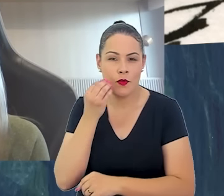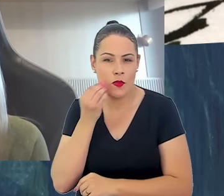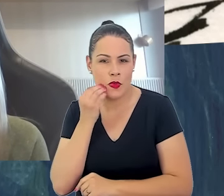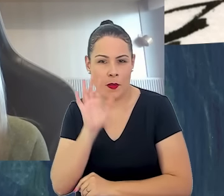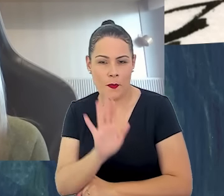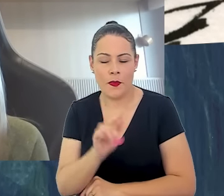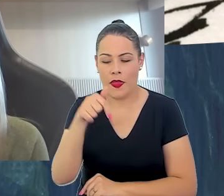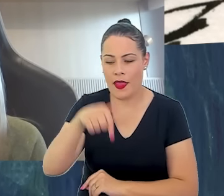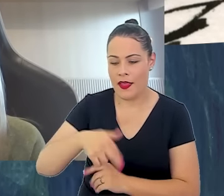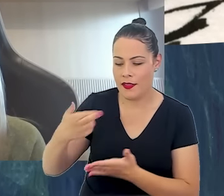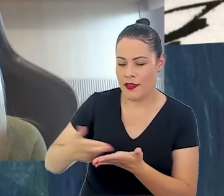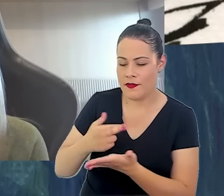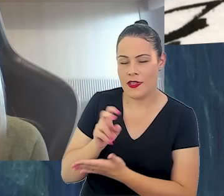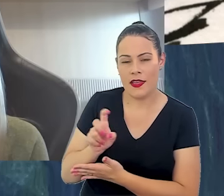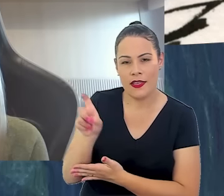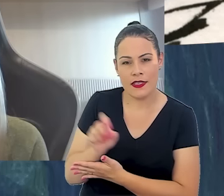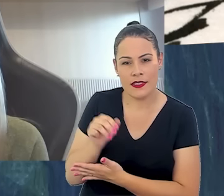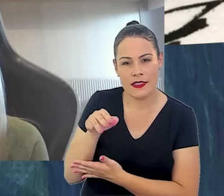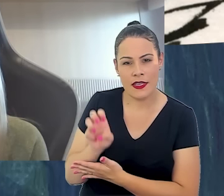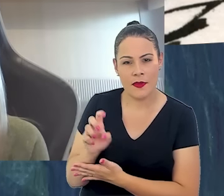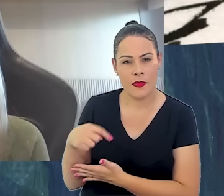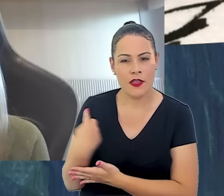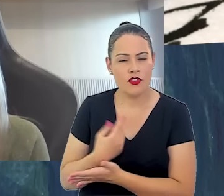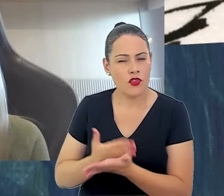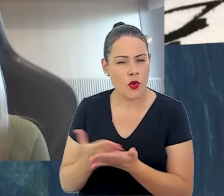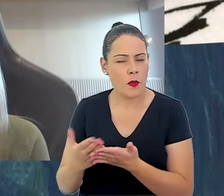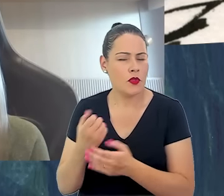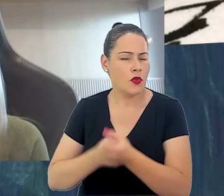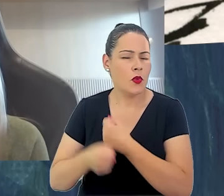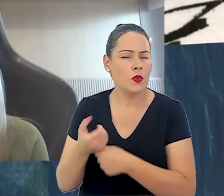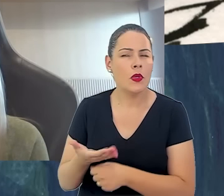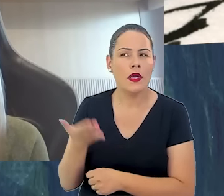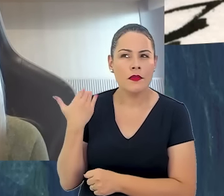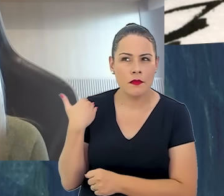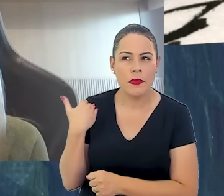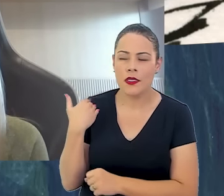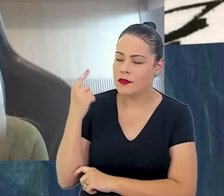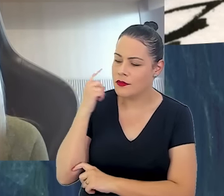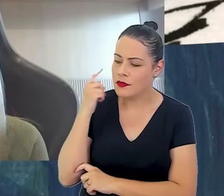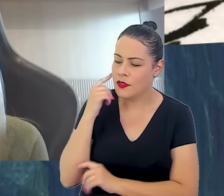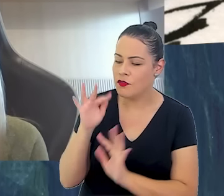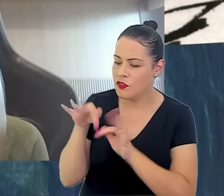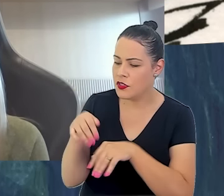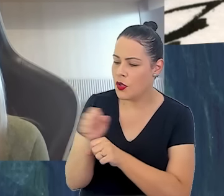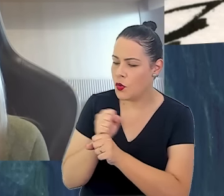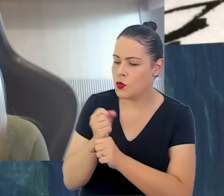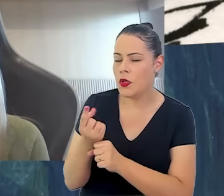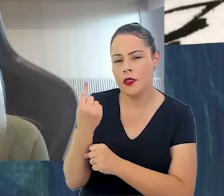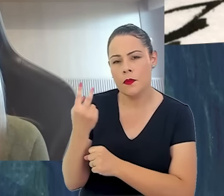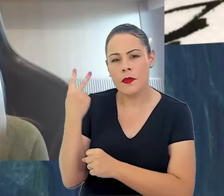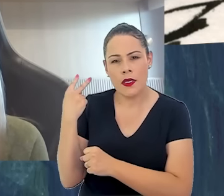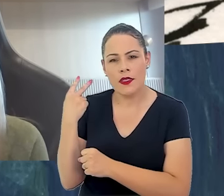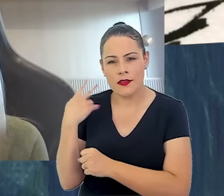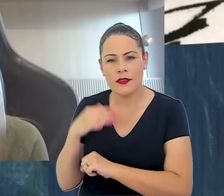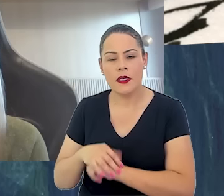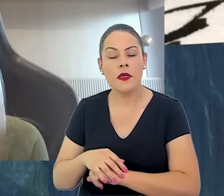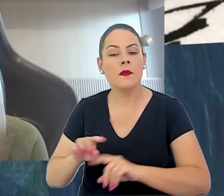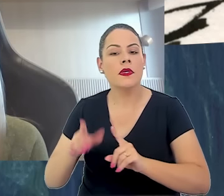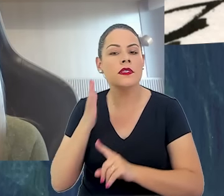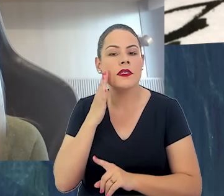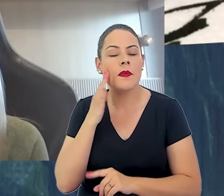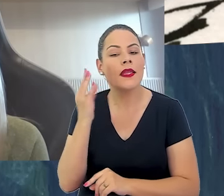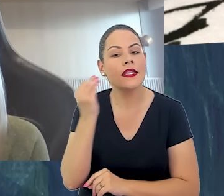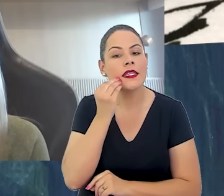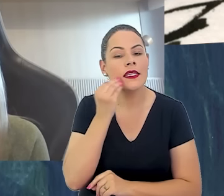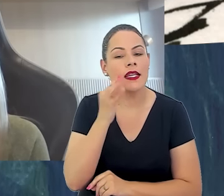oportunidade. Aqui na Exame nós começamos o ano passado, final do ano retrasado, começo do ano passado,